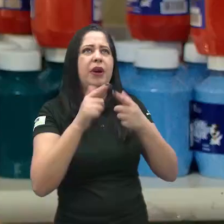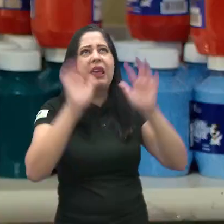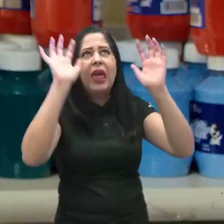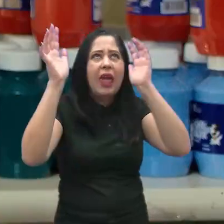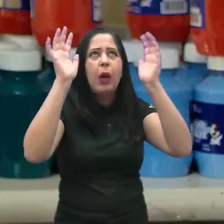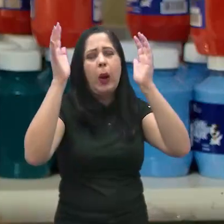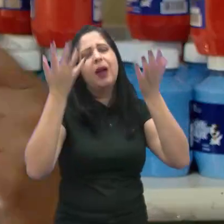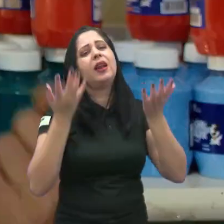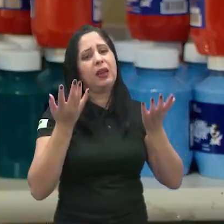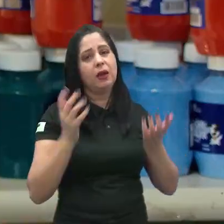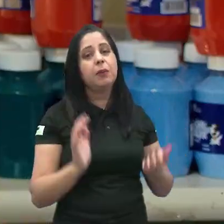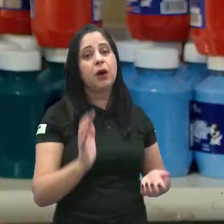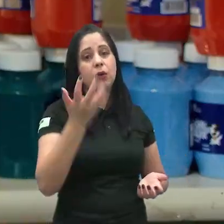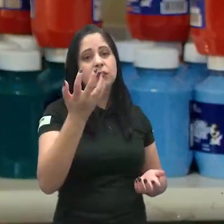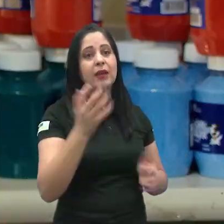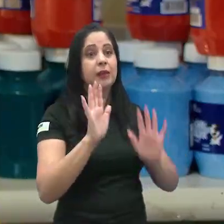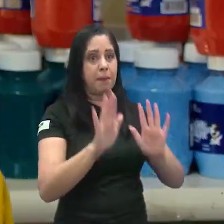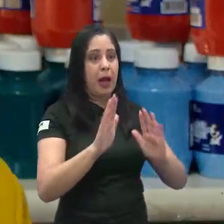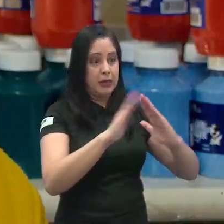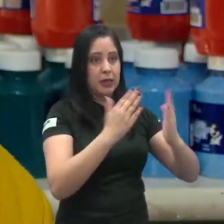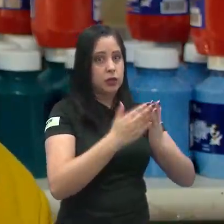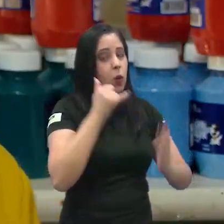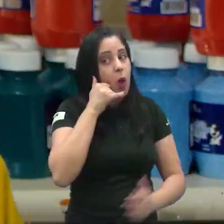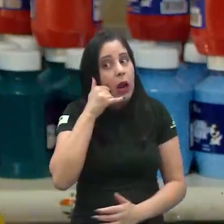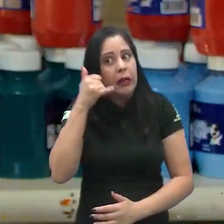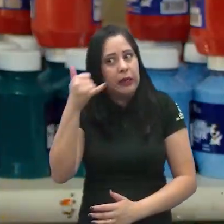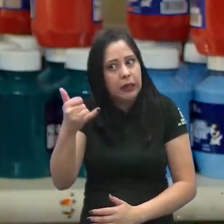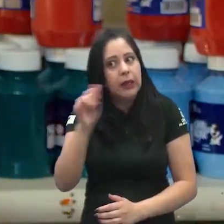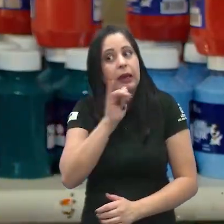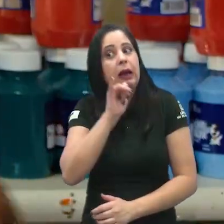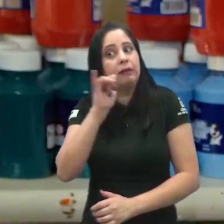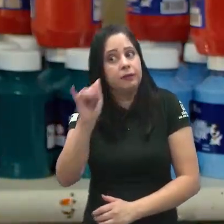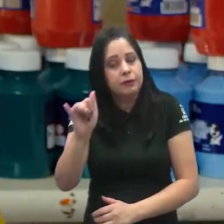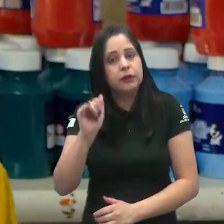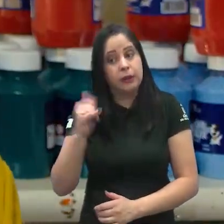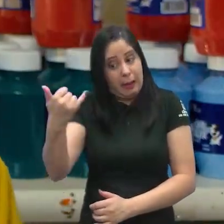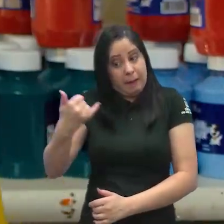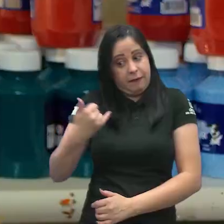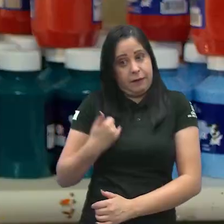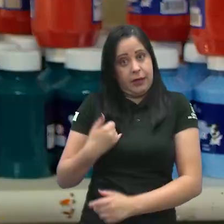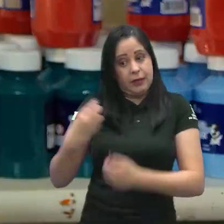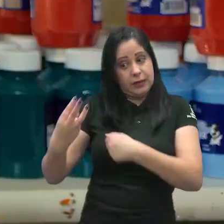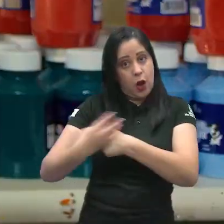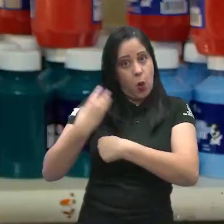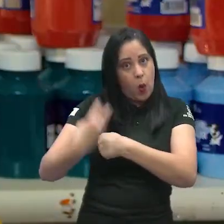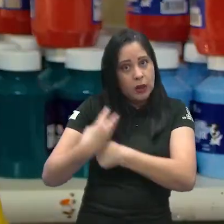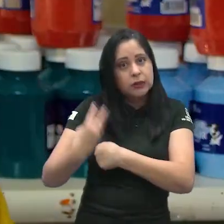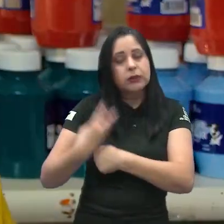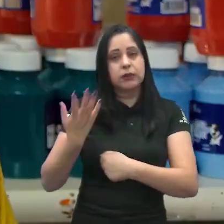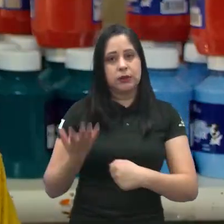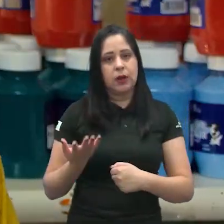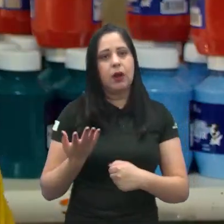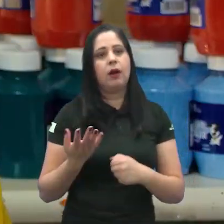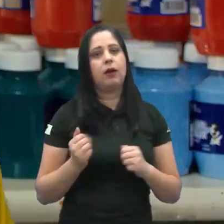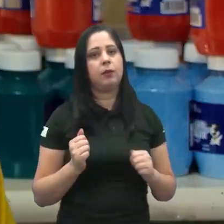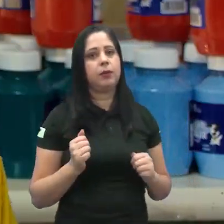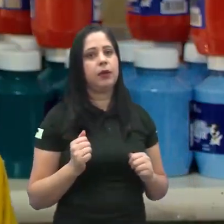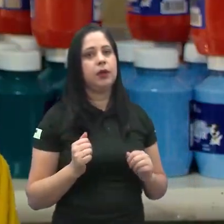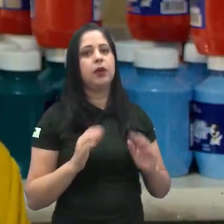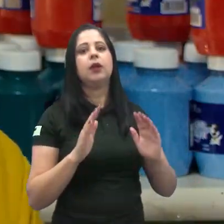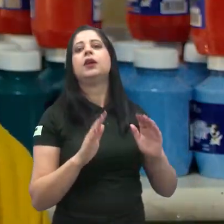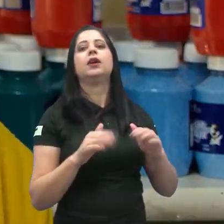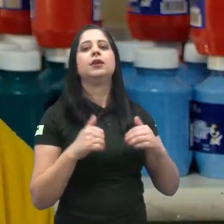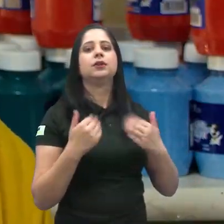E ainda assim, elas ligam, ficam preocupadas, mandam WhatsApp, sabe? Então, assim, pra mim,